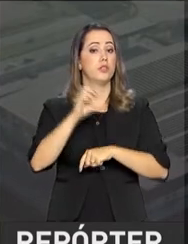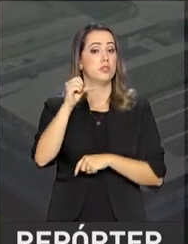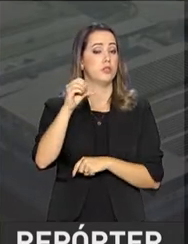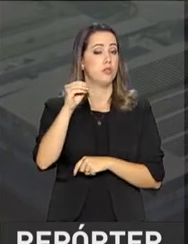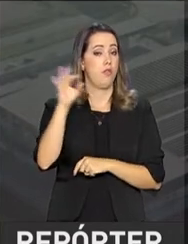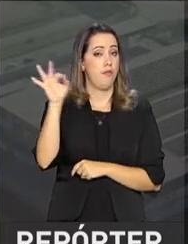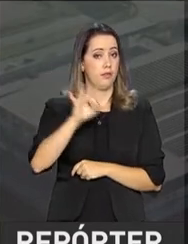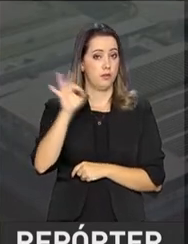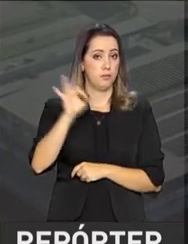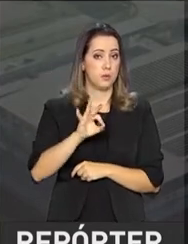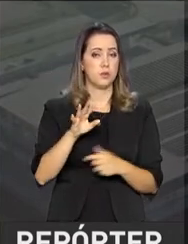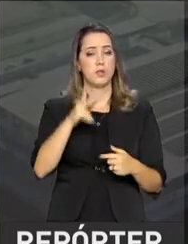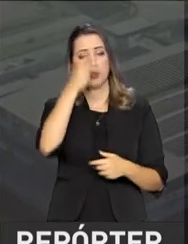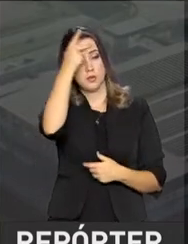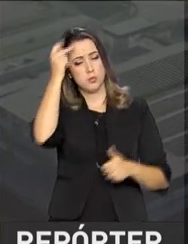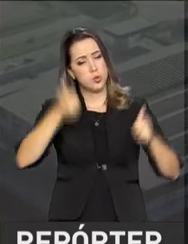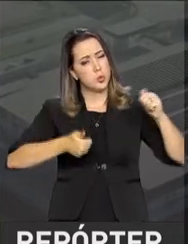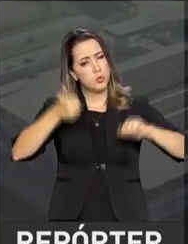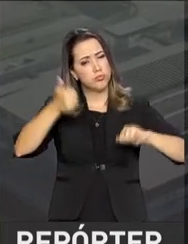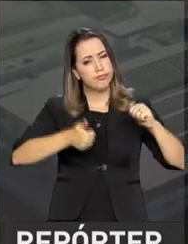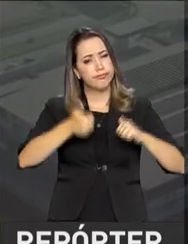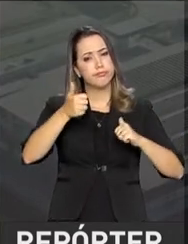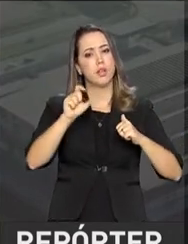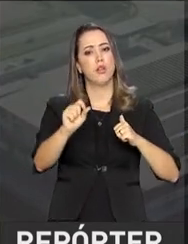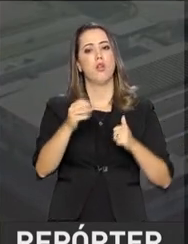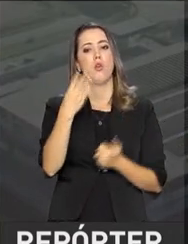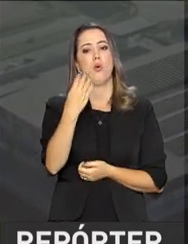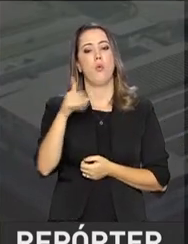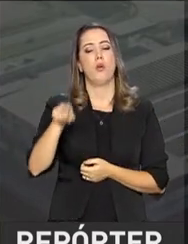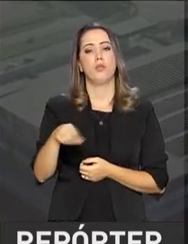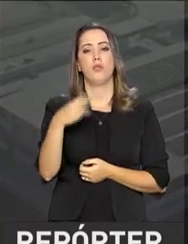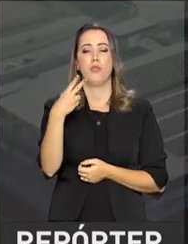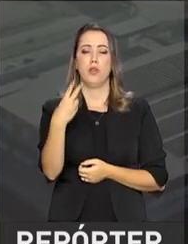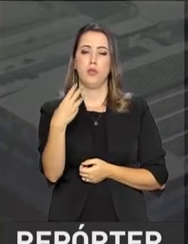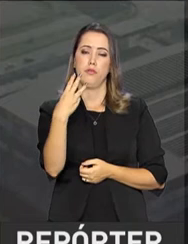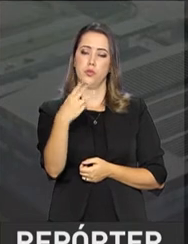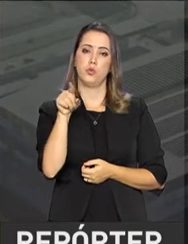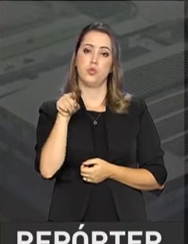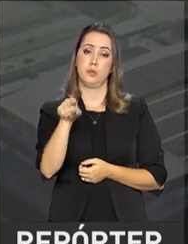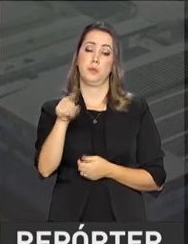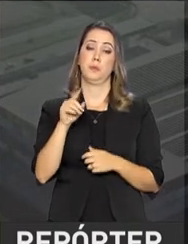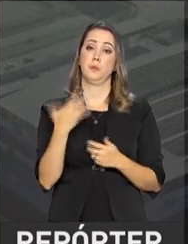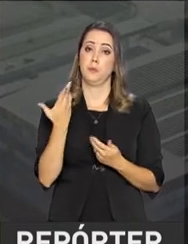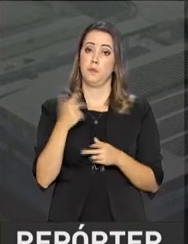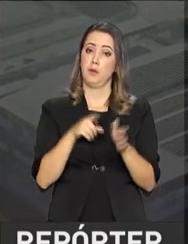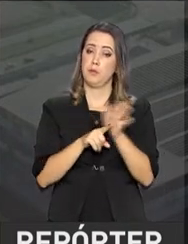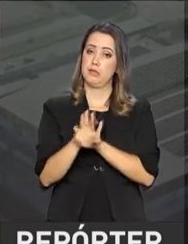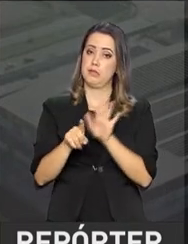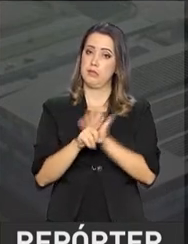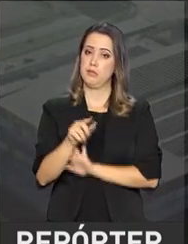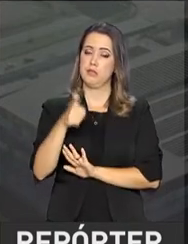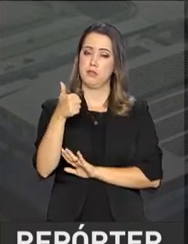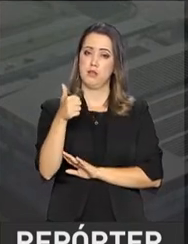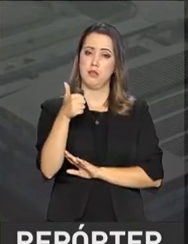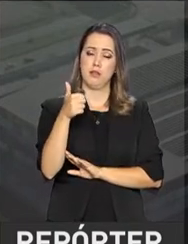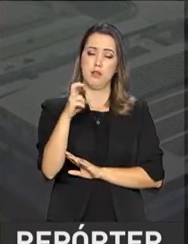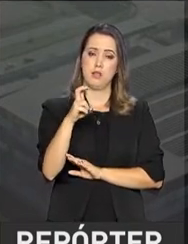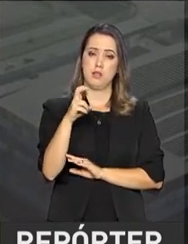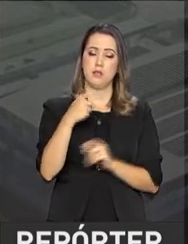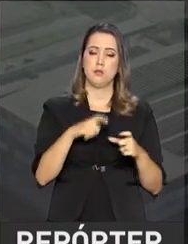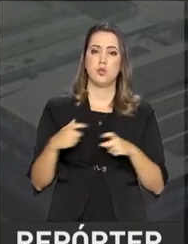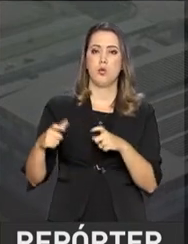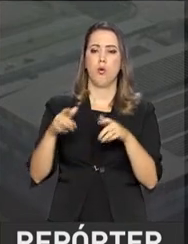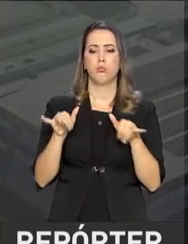ea satisfação média foi de 4,23 pontos a pesquisa foi feita em 15 aeroportos que concentram